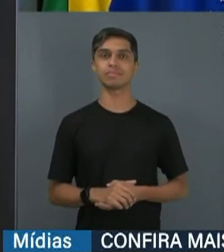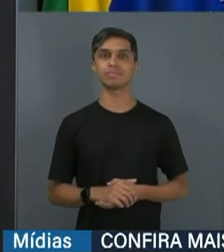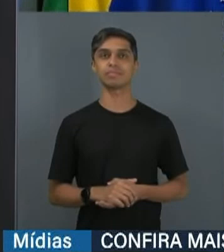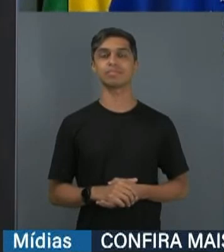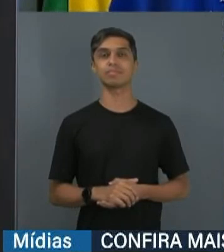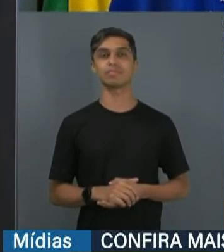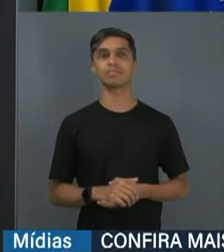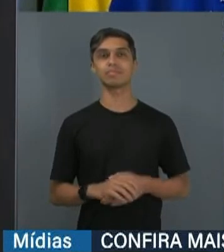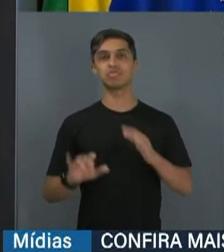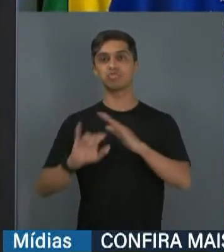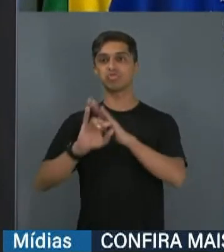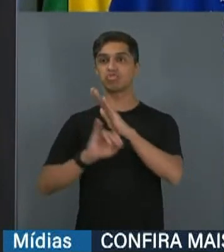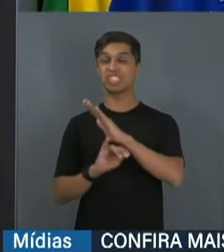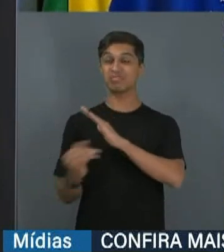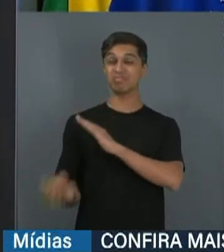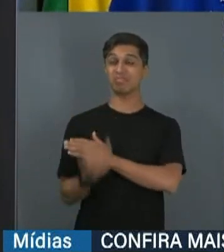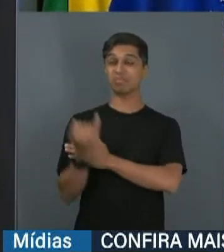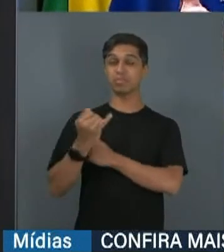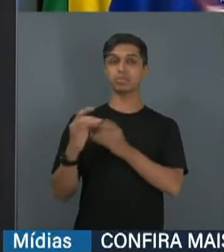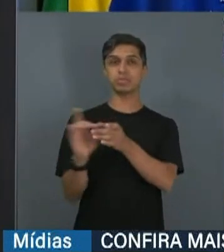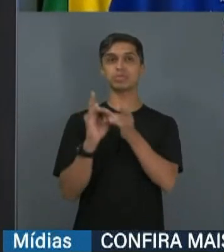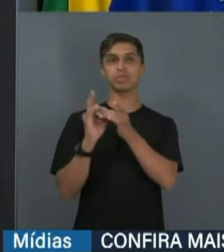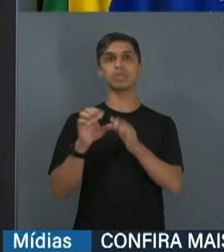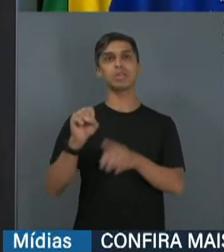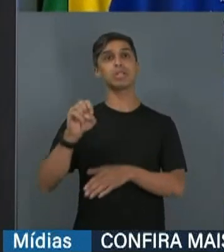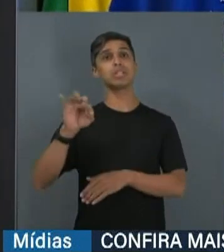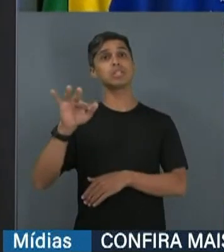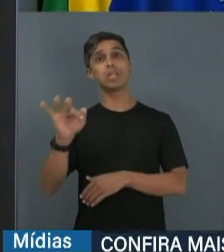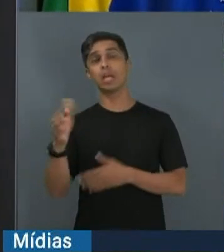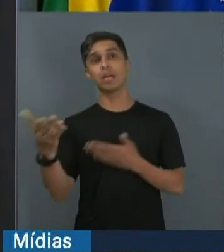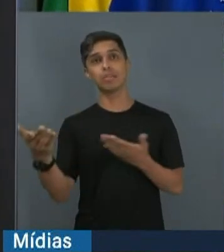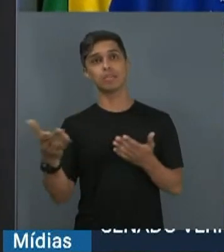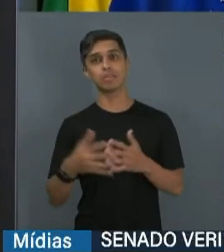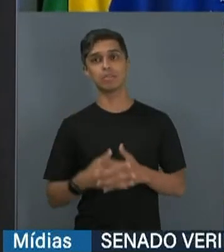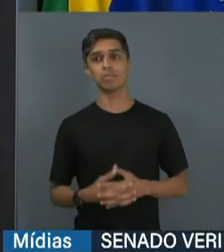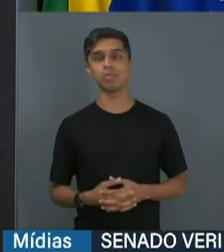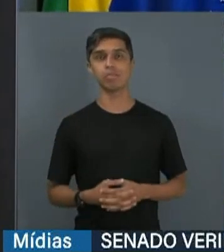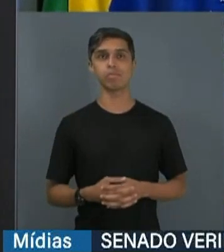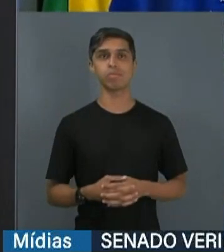de uma instituição importante para a democracia como é o Supremo Tribunal Federal.